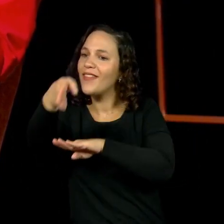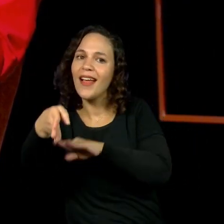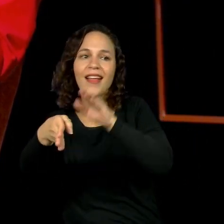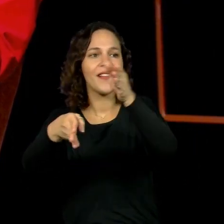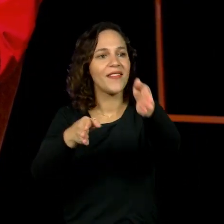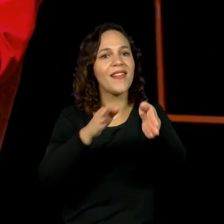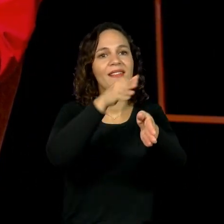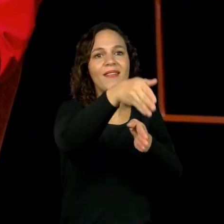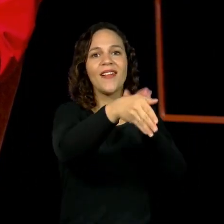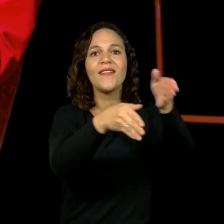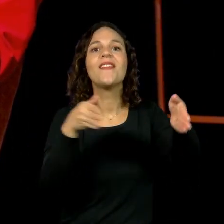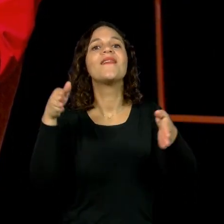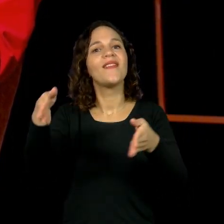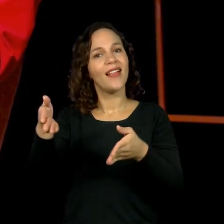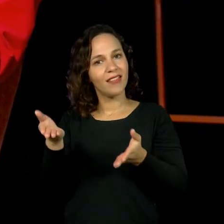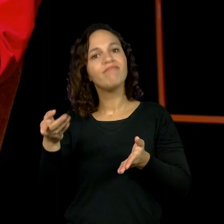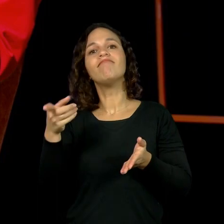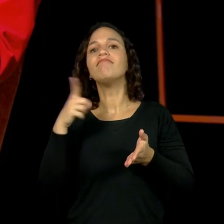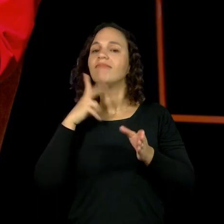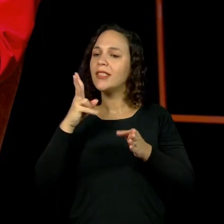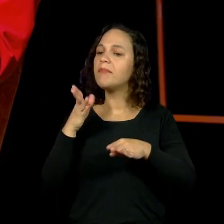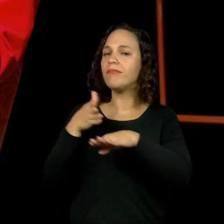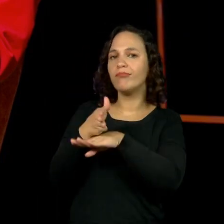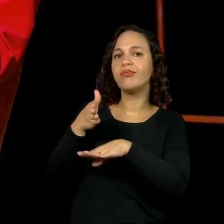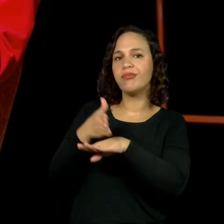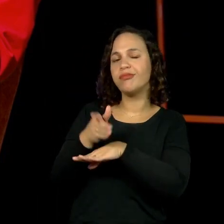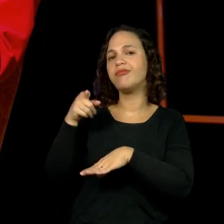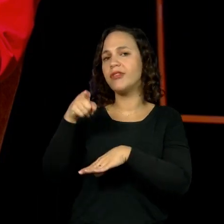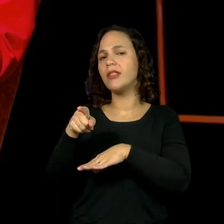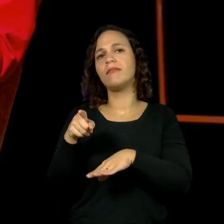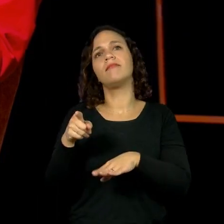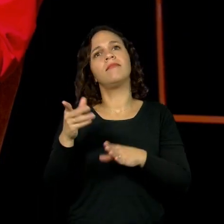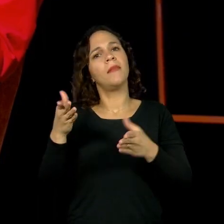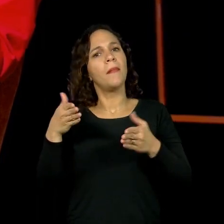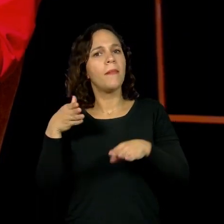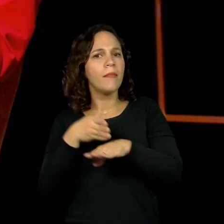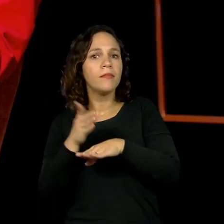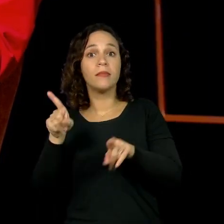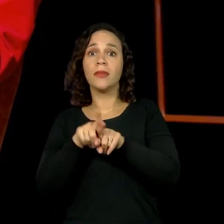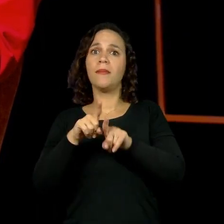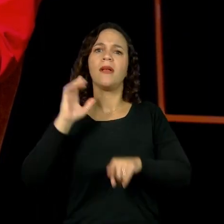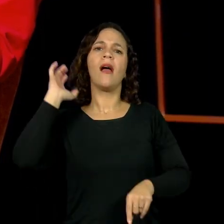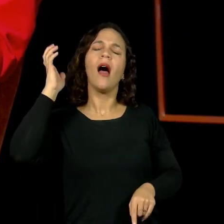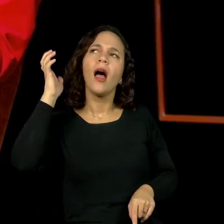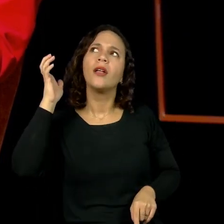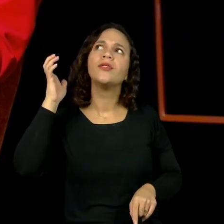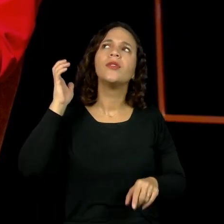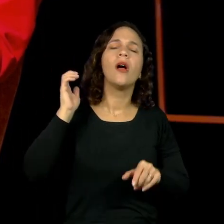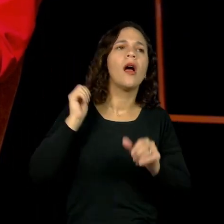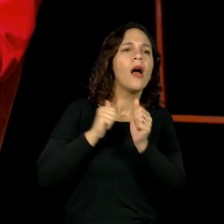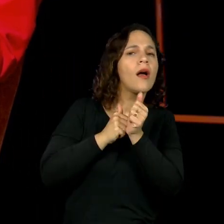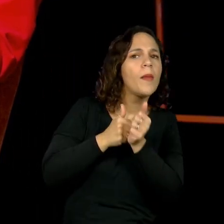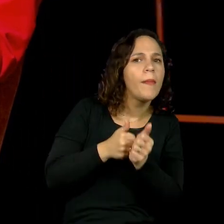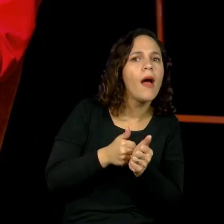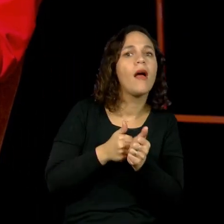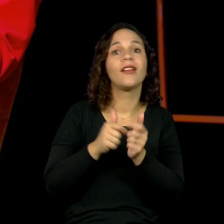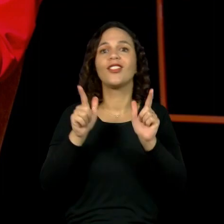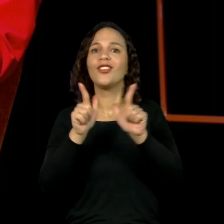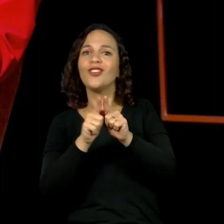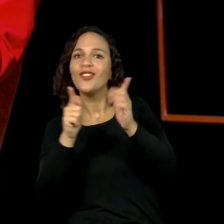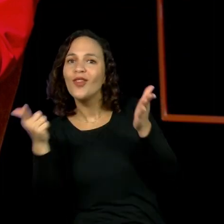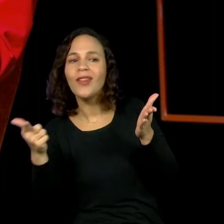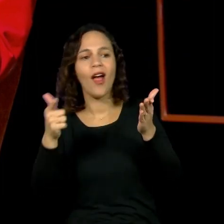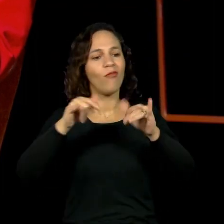Os festejos populares, essa coisa toda, a gente sempre esteve aberto a isso aí, sempre acompanhado pelo rádio também, pelos jornais,